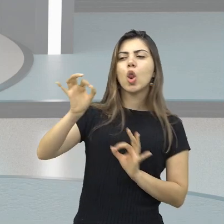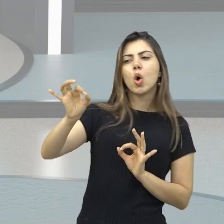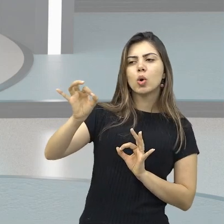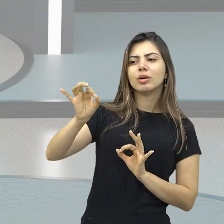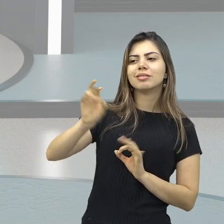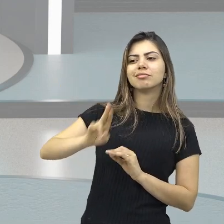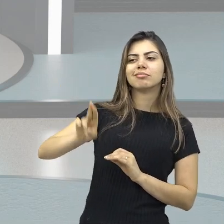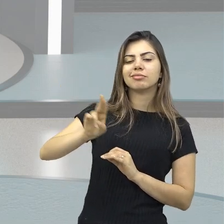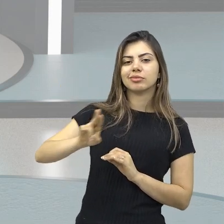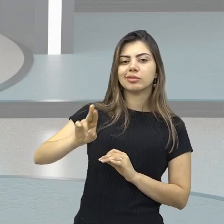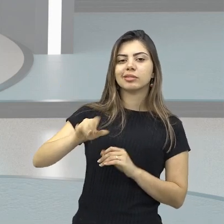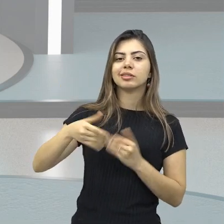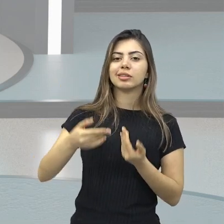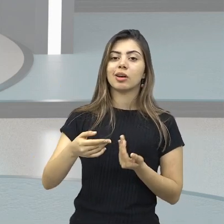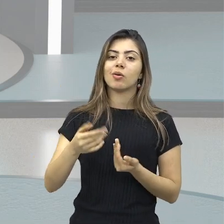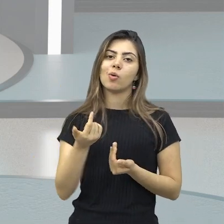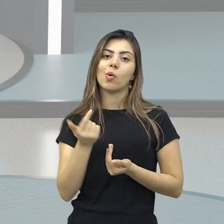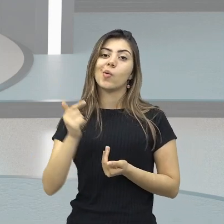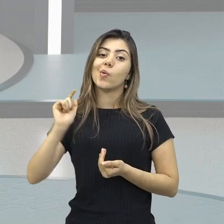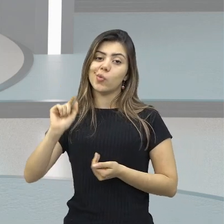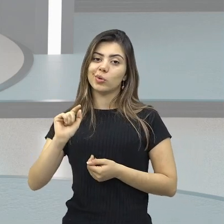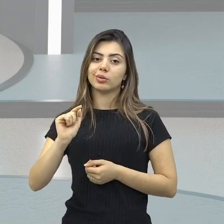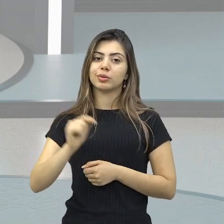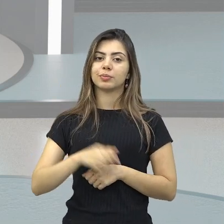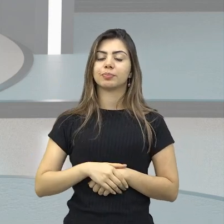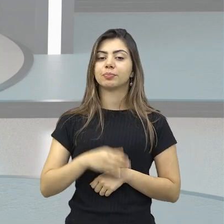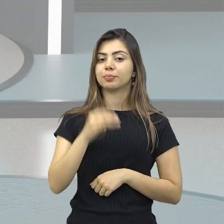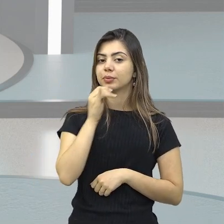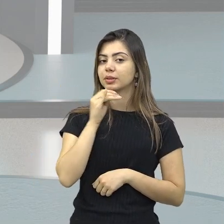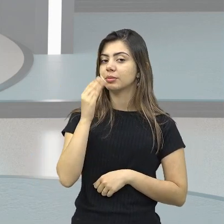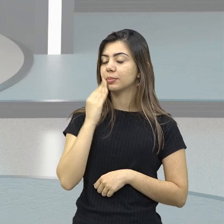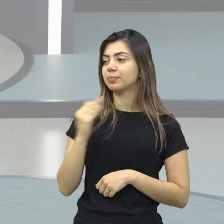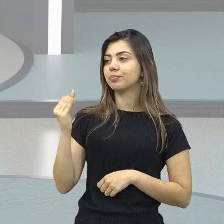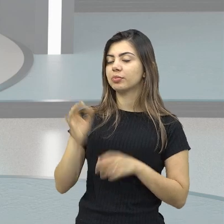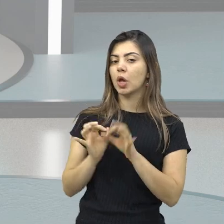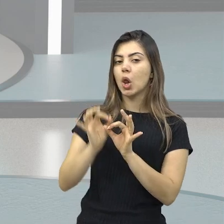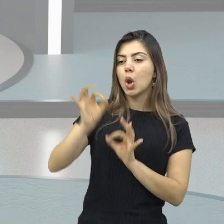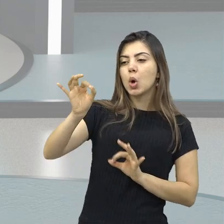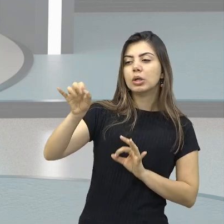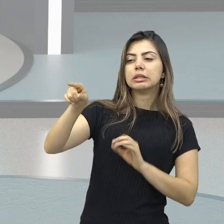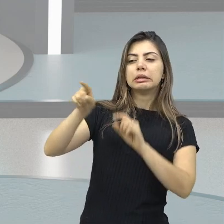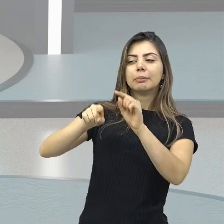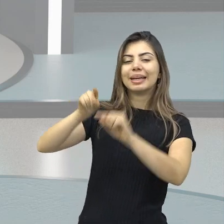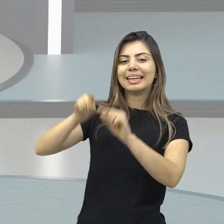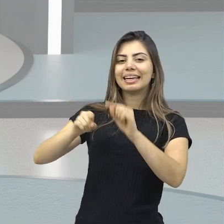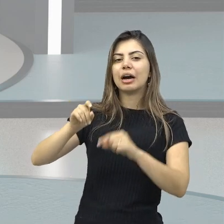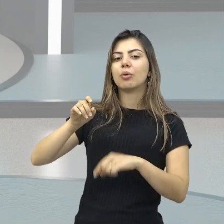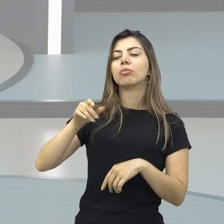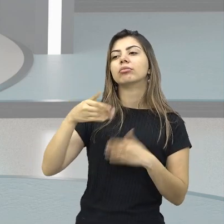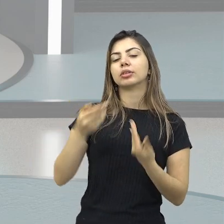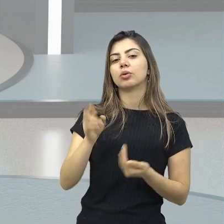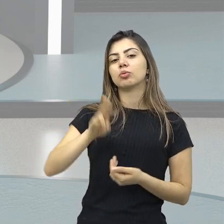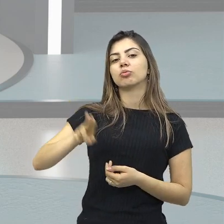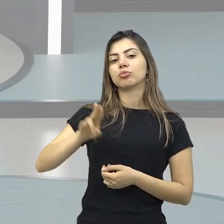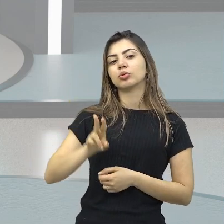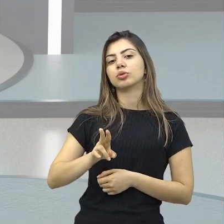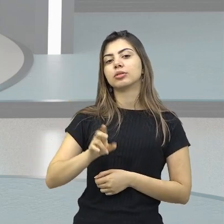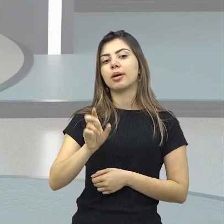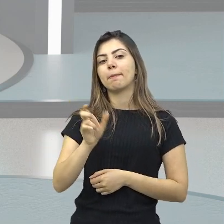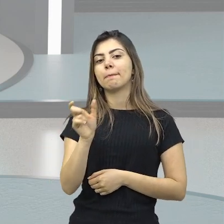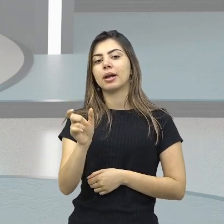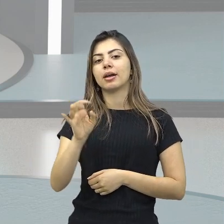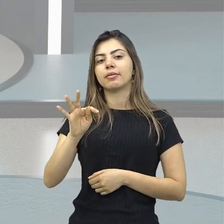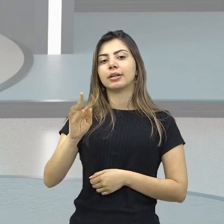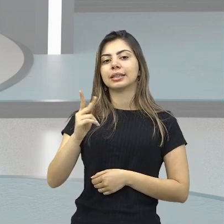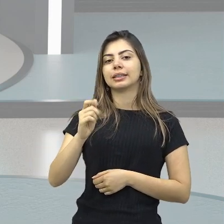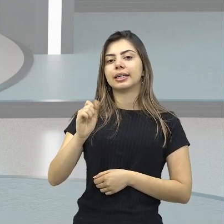o that, que eu vou mostrar agora. Olha aqui. That, então, usado para apontar objetos ou pessoas ou qualquer coisa que esteja